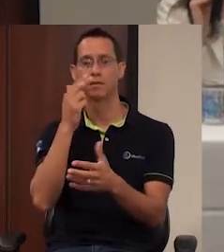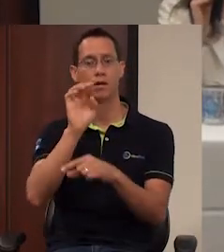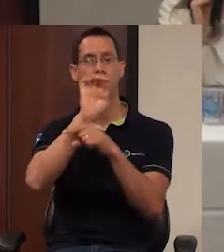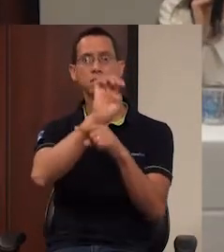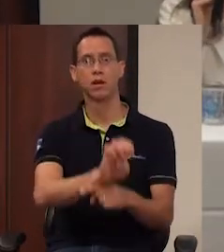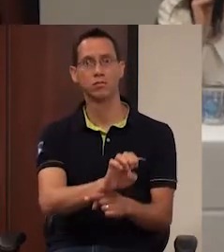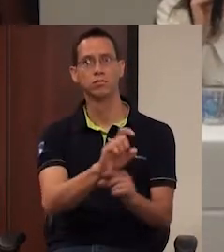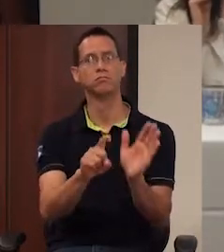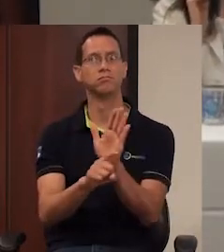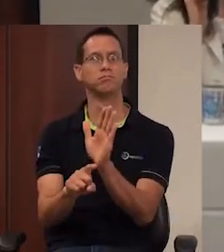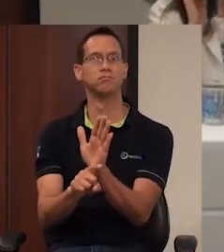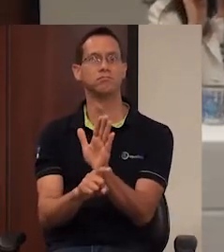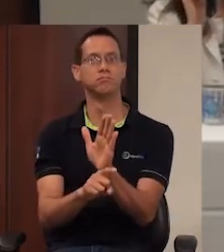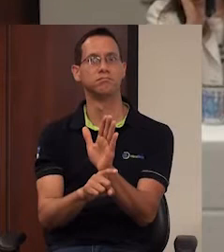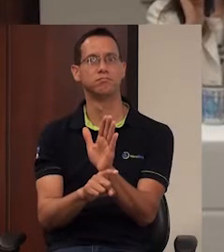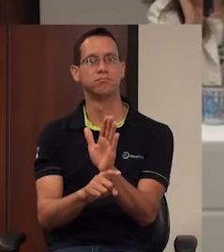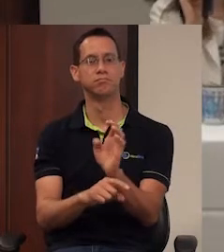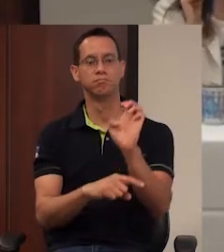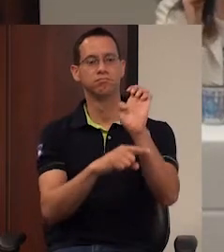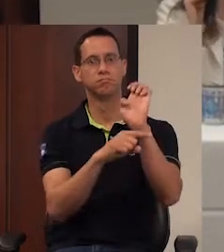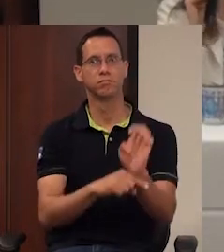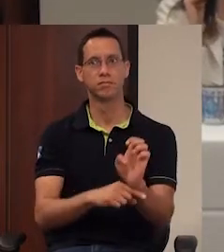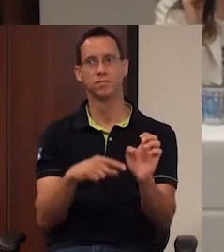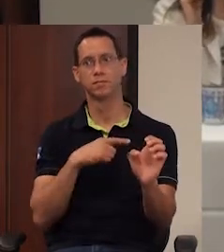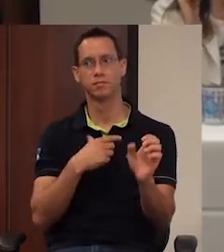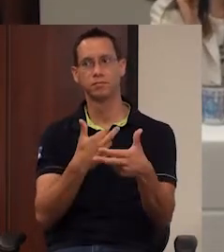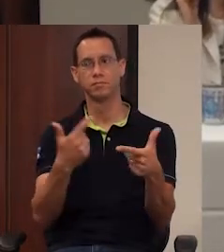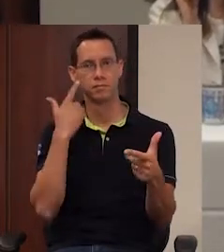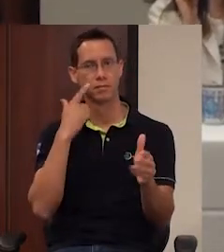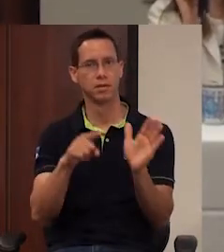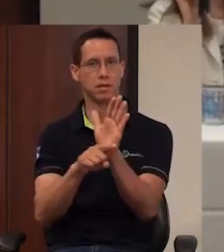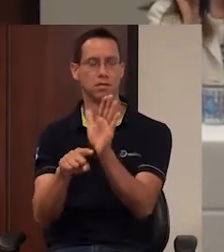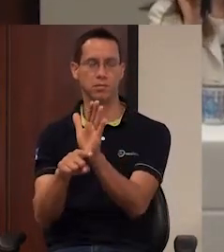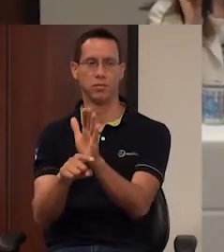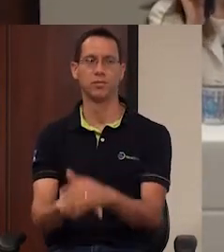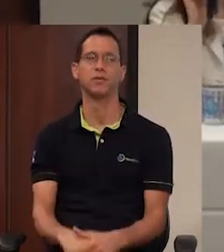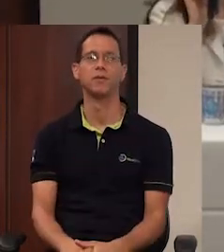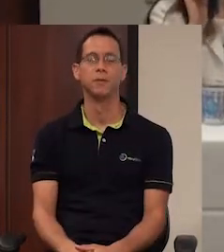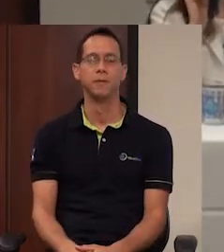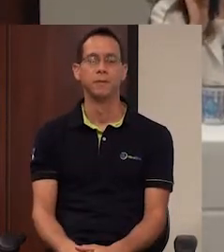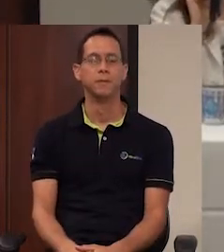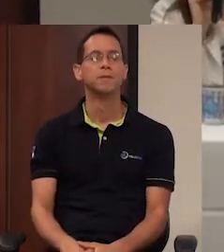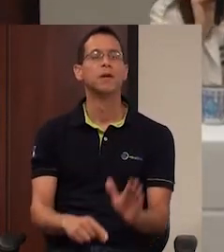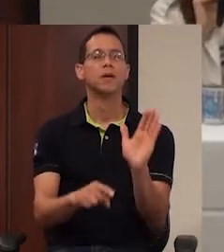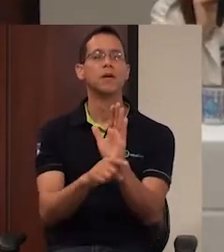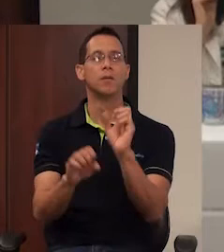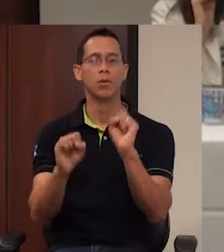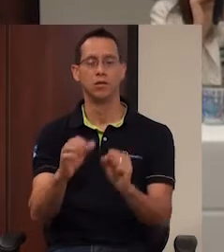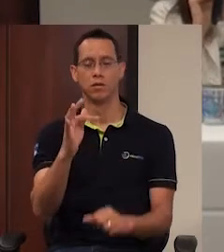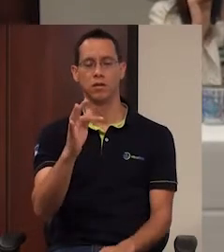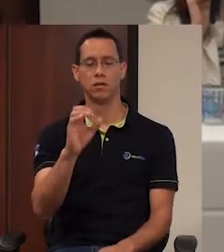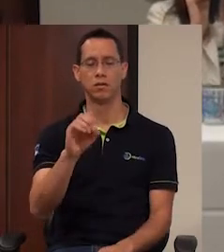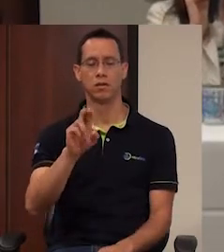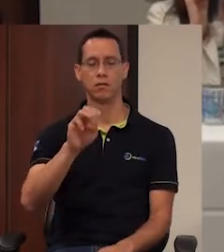Estado. Então, o Estado dispõe de um mecanismo de apoio. Os apoios podem ser formais